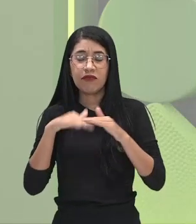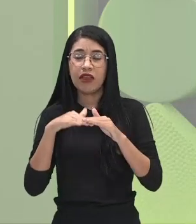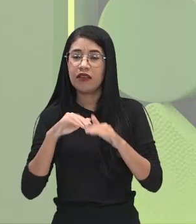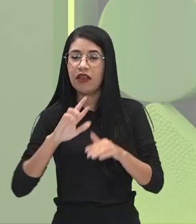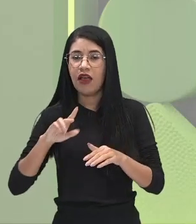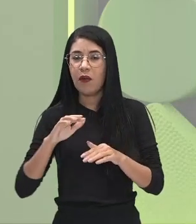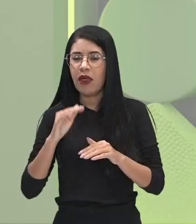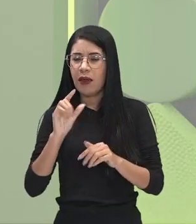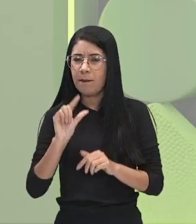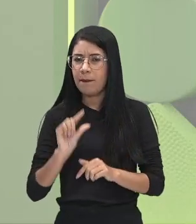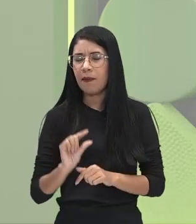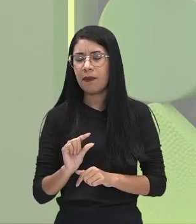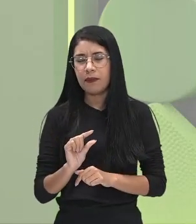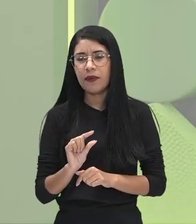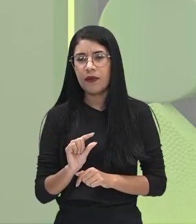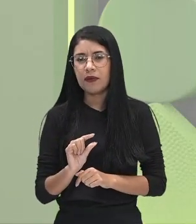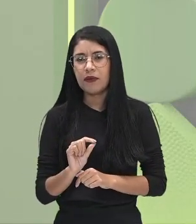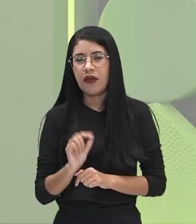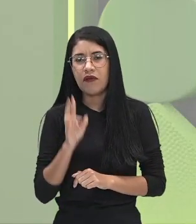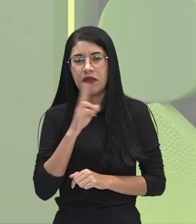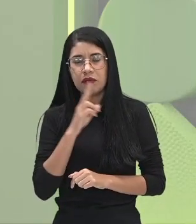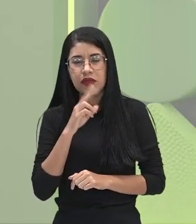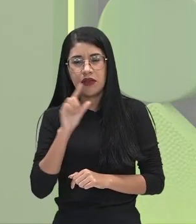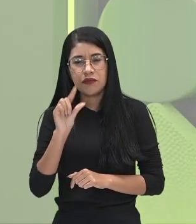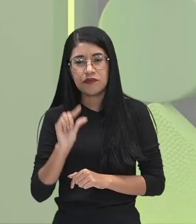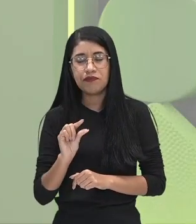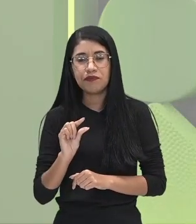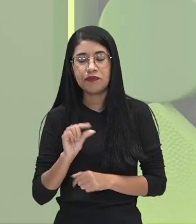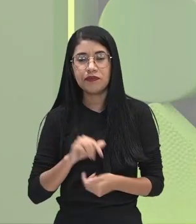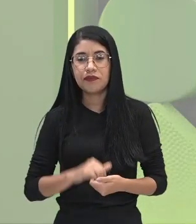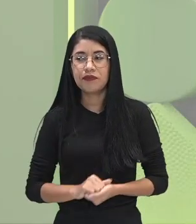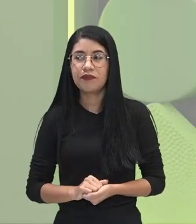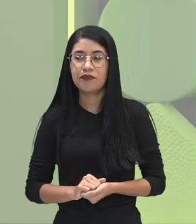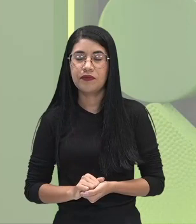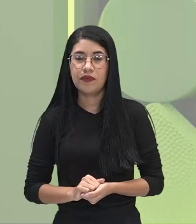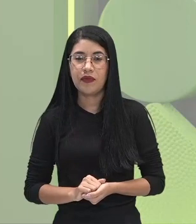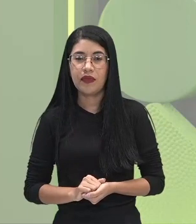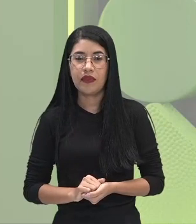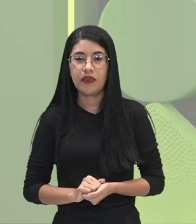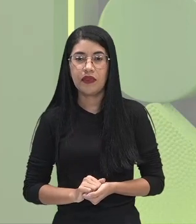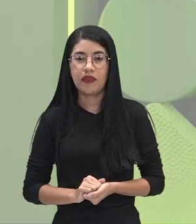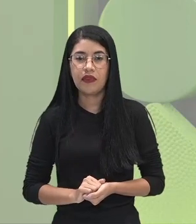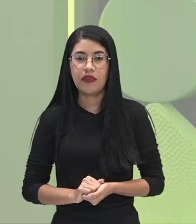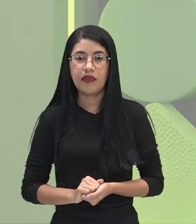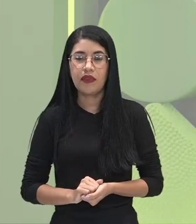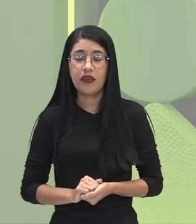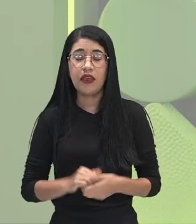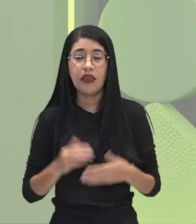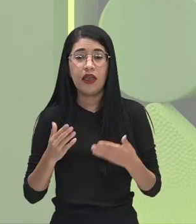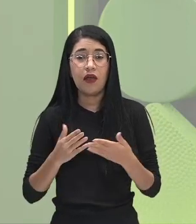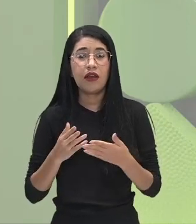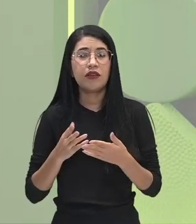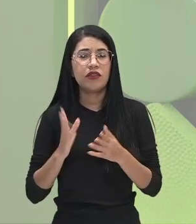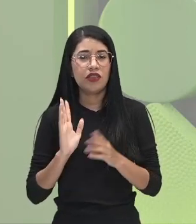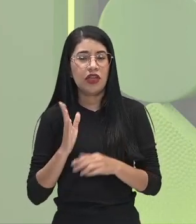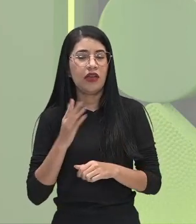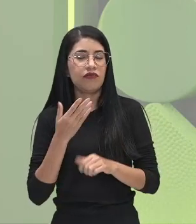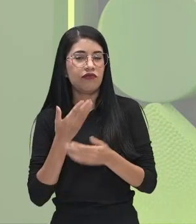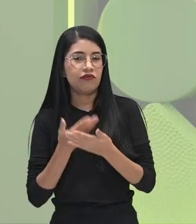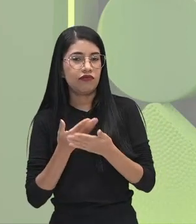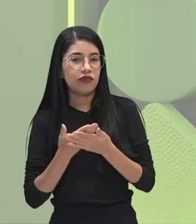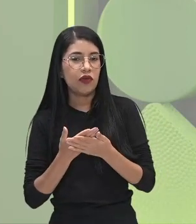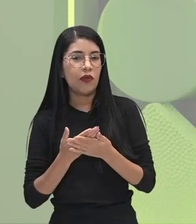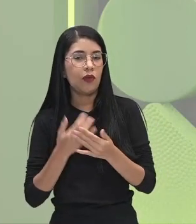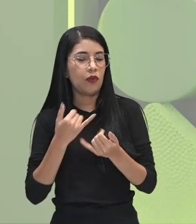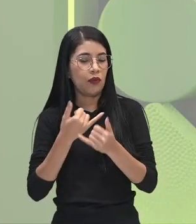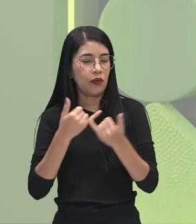baixa mesmo, os elétrons se movimentam com uma velocidade pequena, tá bom? E agora, pessoal, que a gente viu aí o que é corrente elétrica,